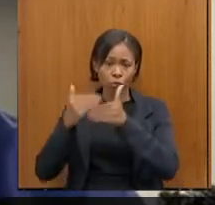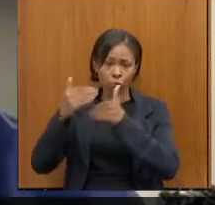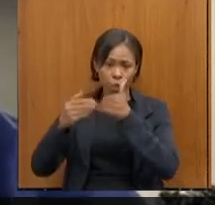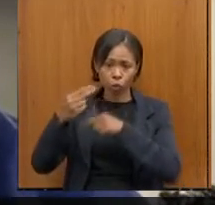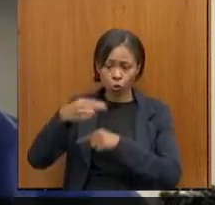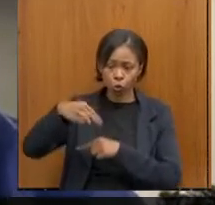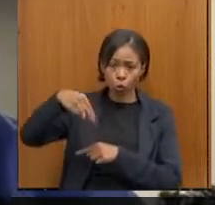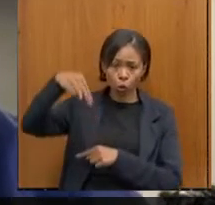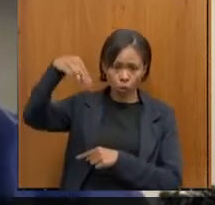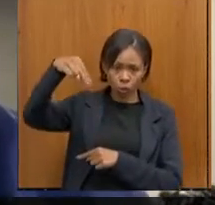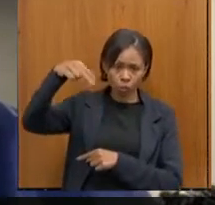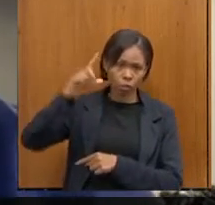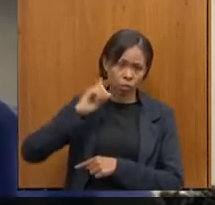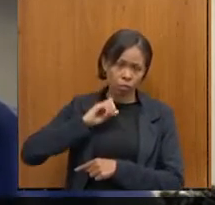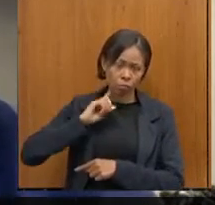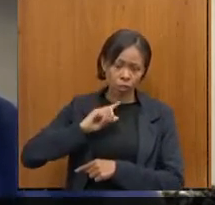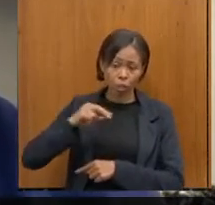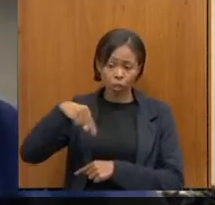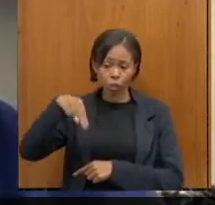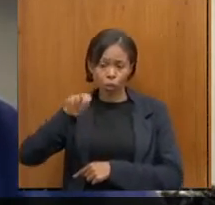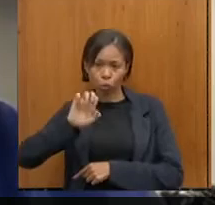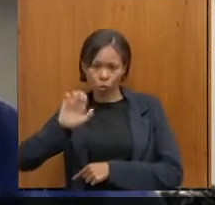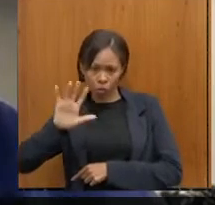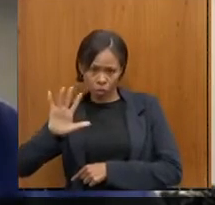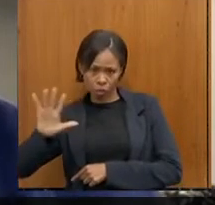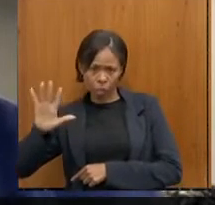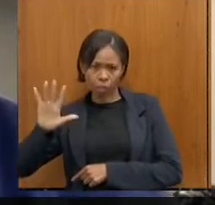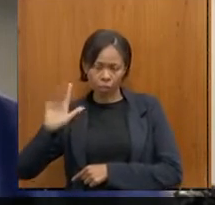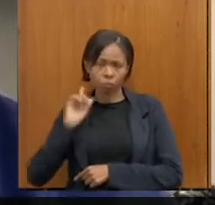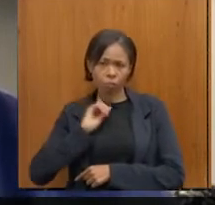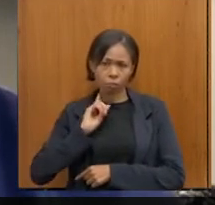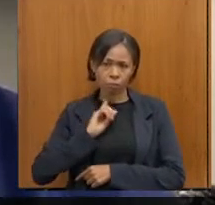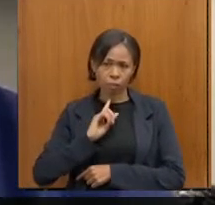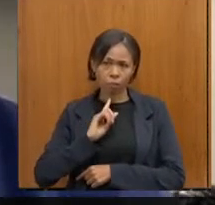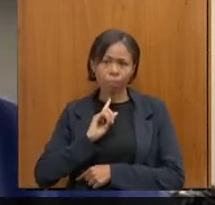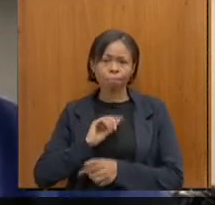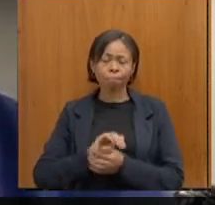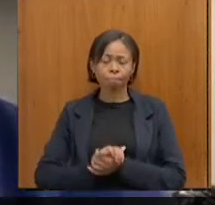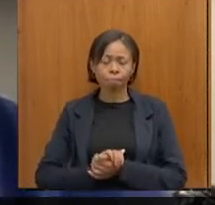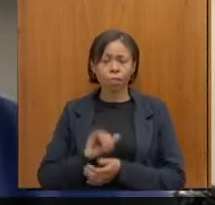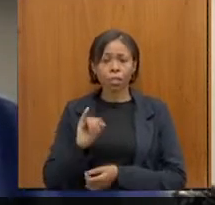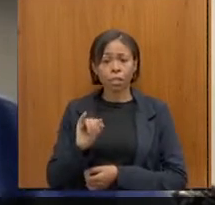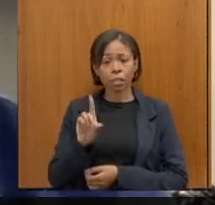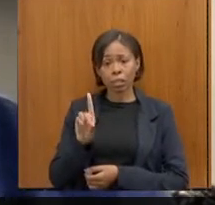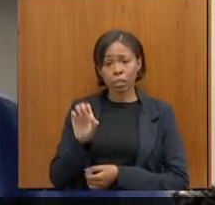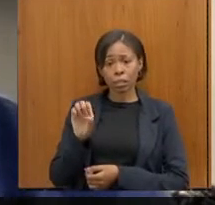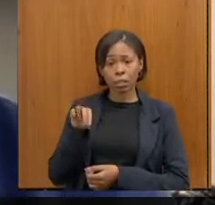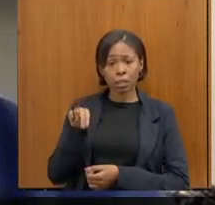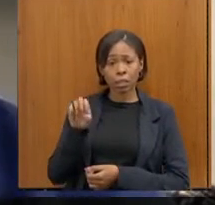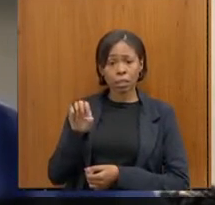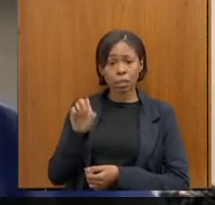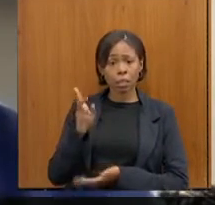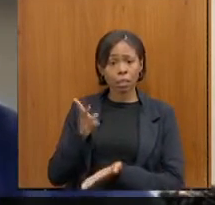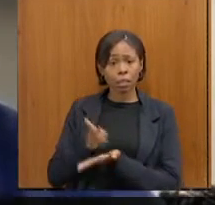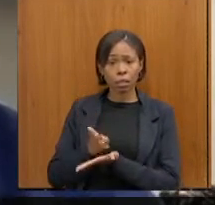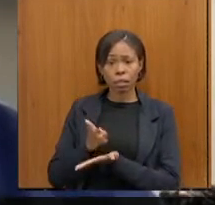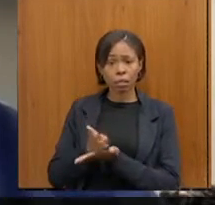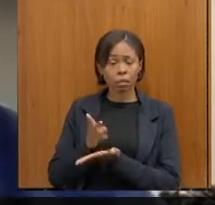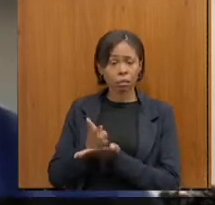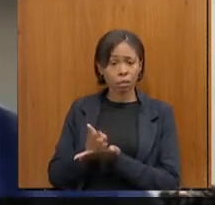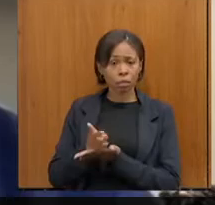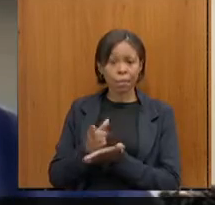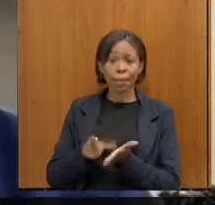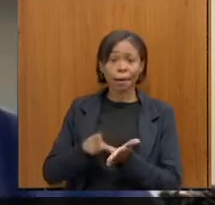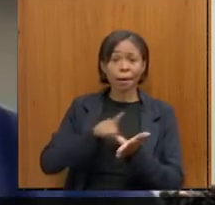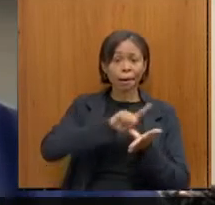de Minas Gerais o higiene ele é remanescente a única instituição Evanescence de uma secretaria